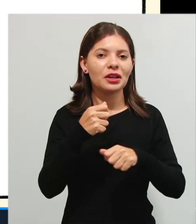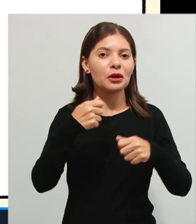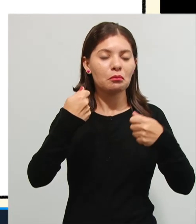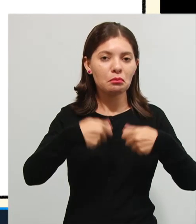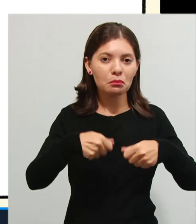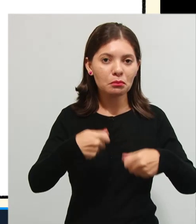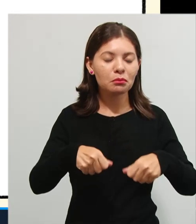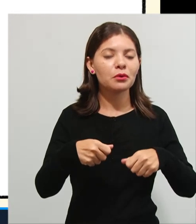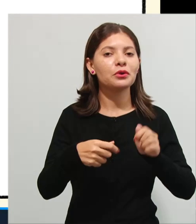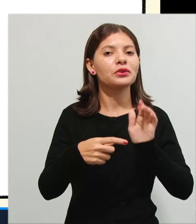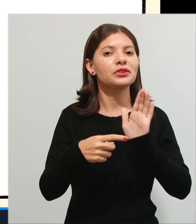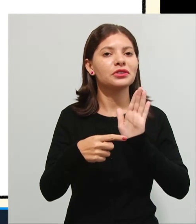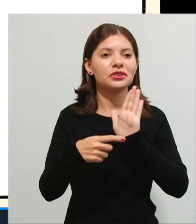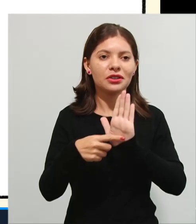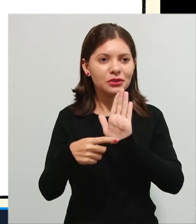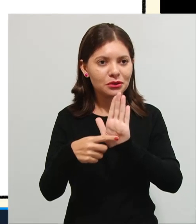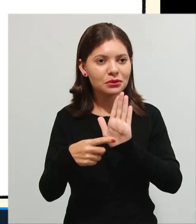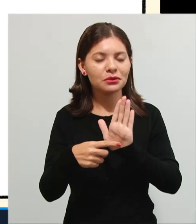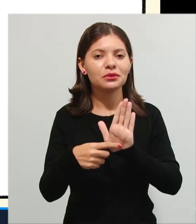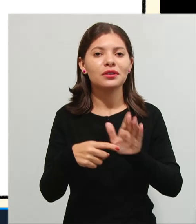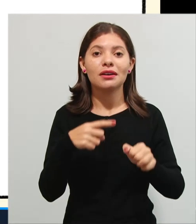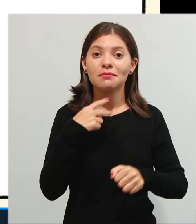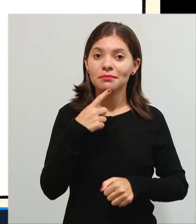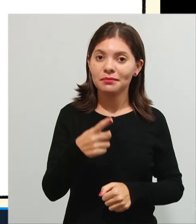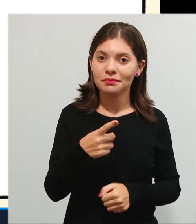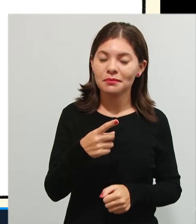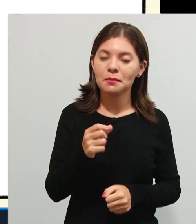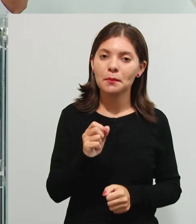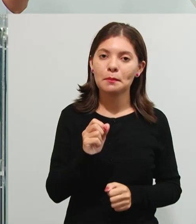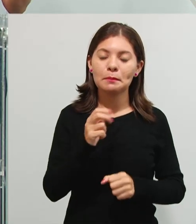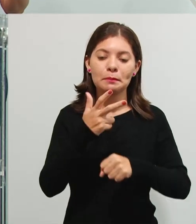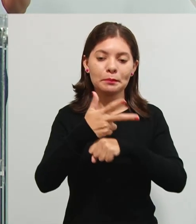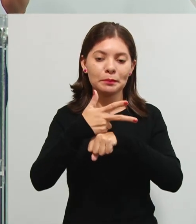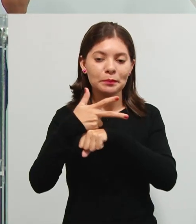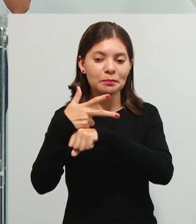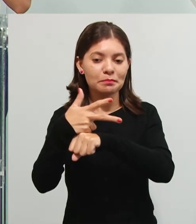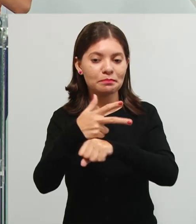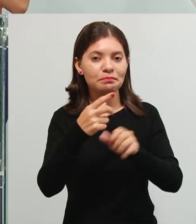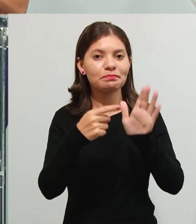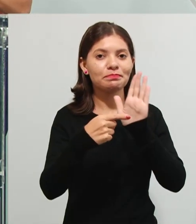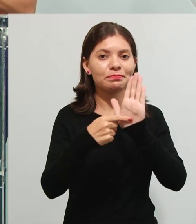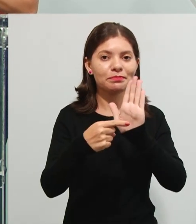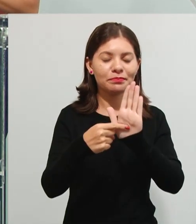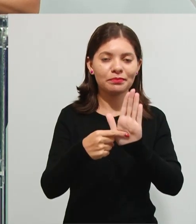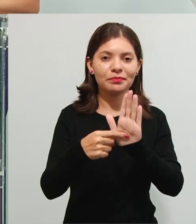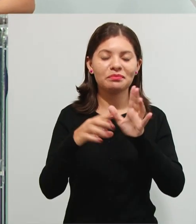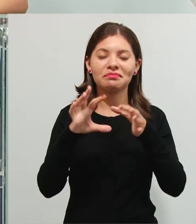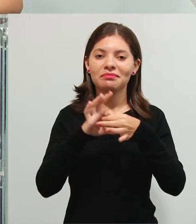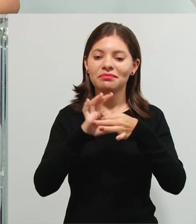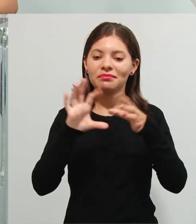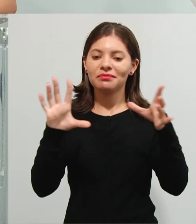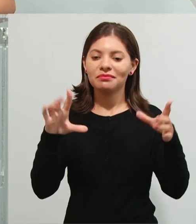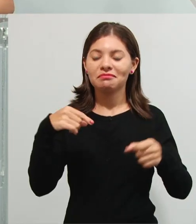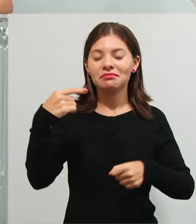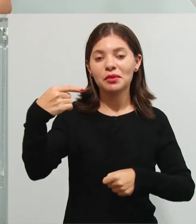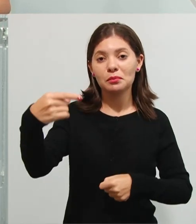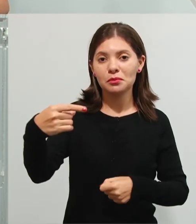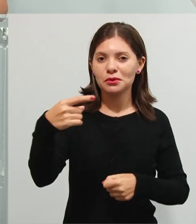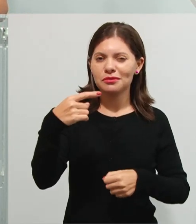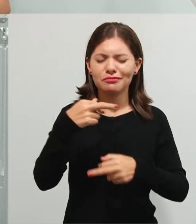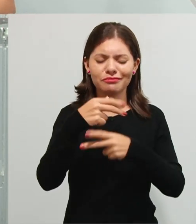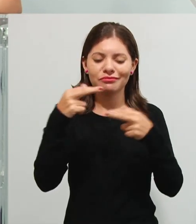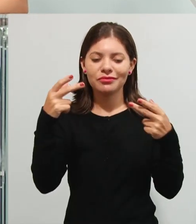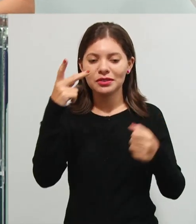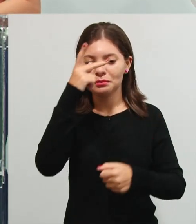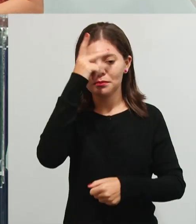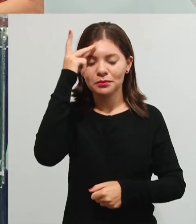permite que a gente possa fazer uma gravação, né, dessa apresentação para ser disponibilizada depois para outras